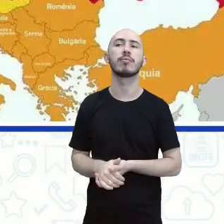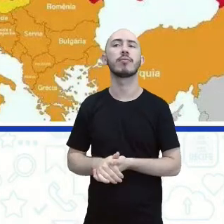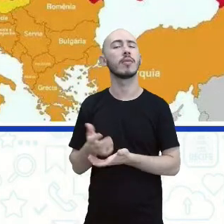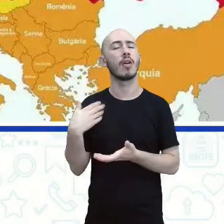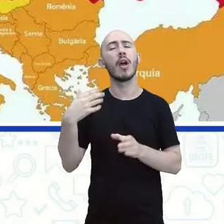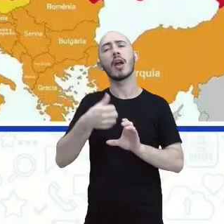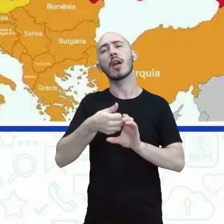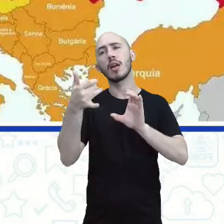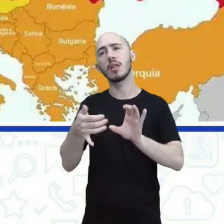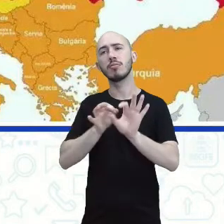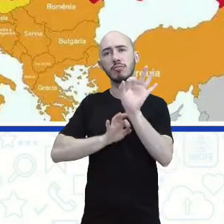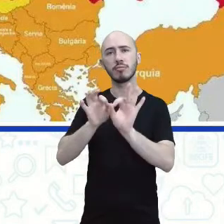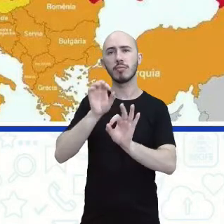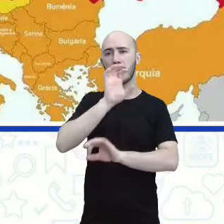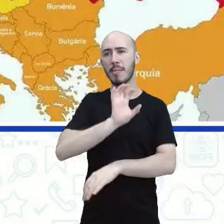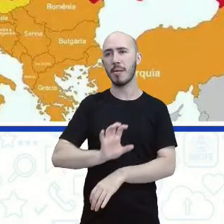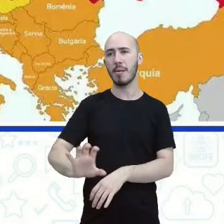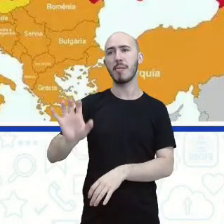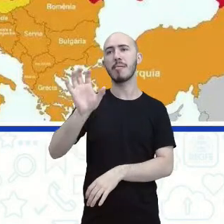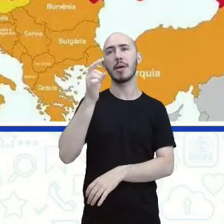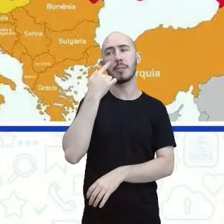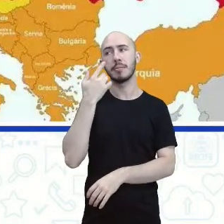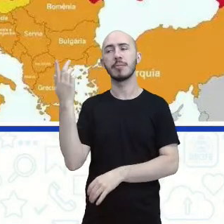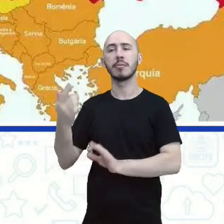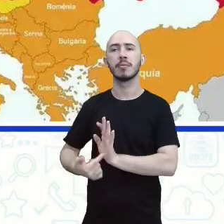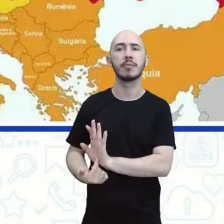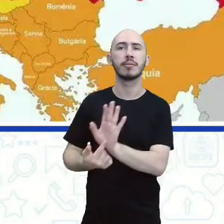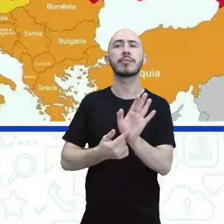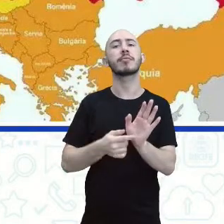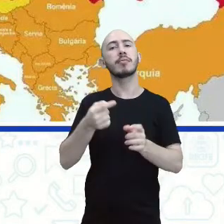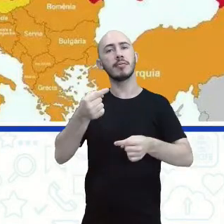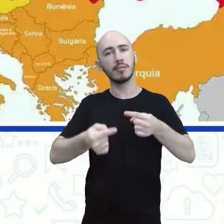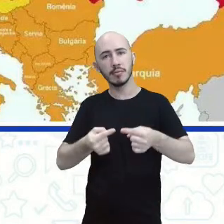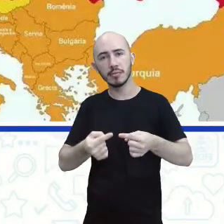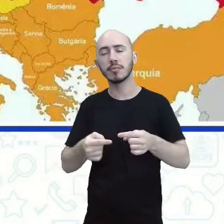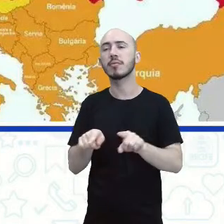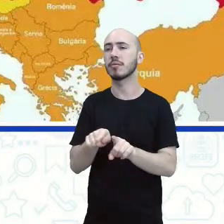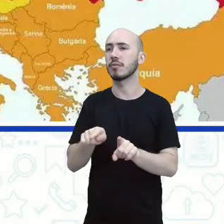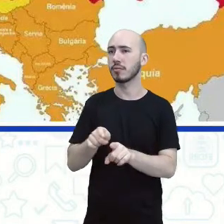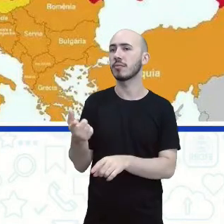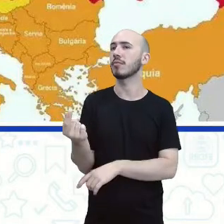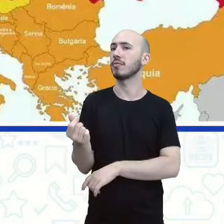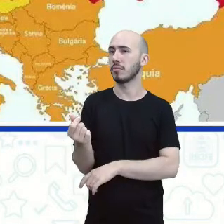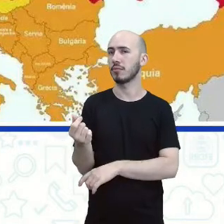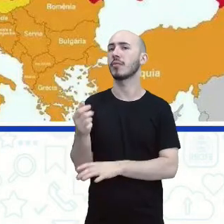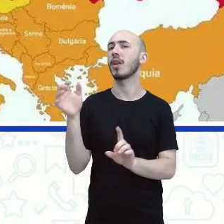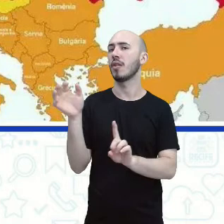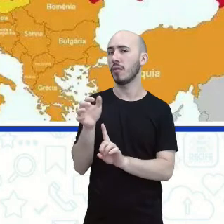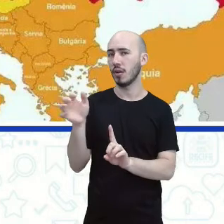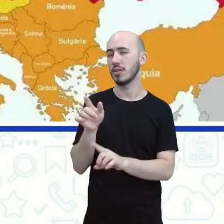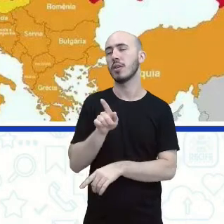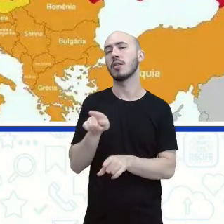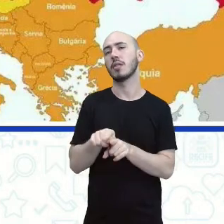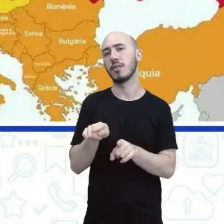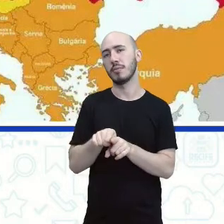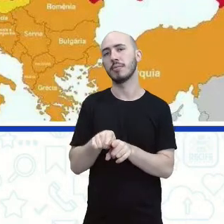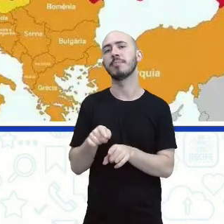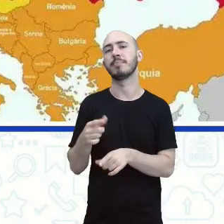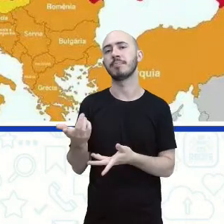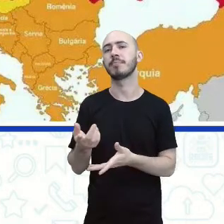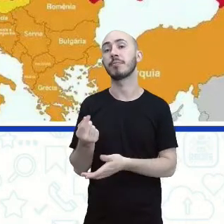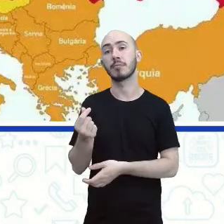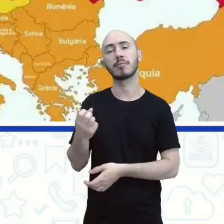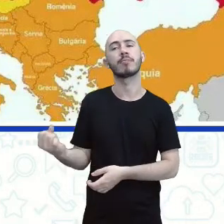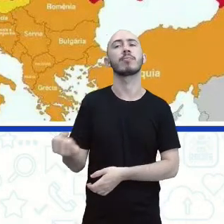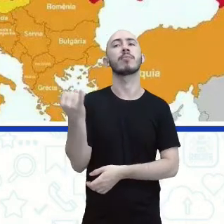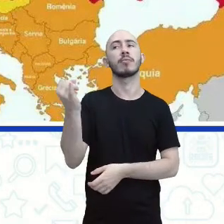dessa divisão territorial, marcada aí por esse fator tanto político, principalmente econômico, né? A economia é muito relevante nesse tipo